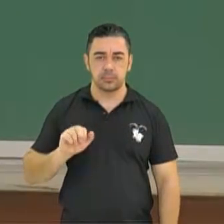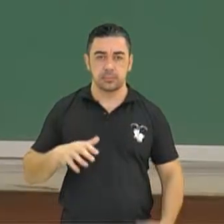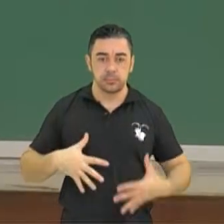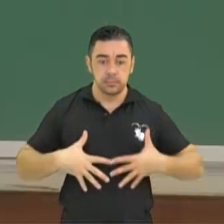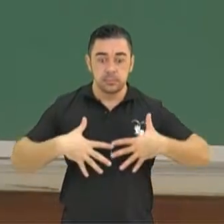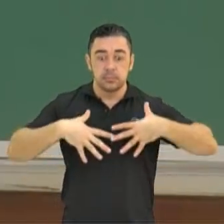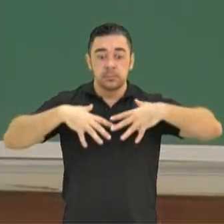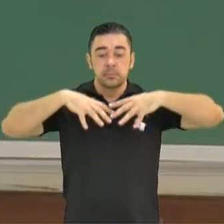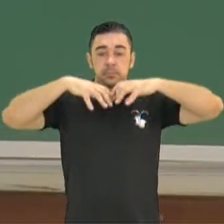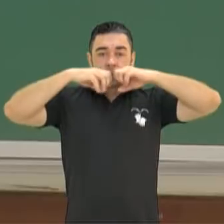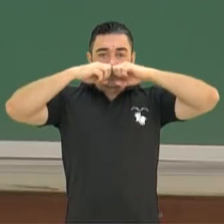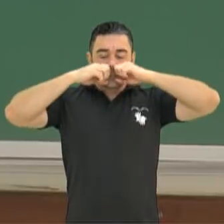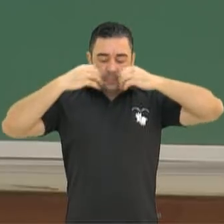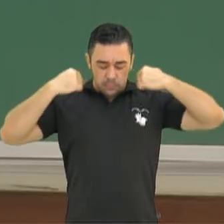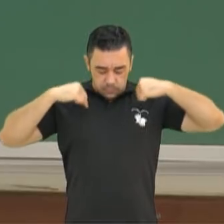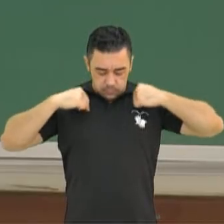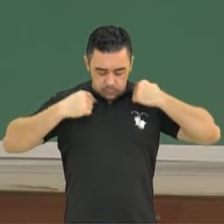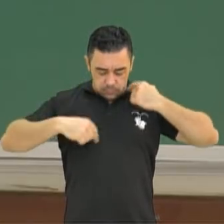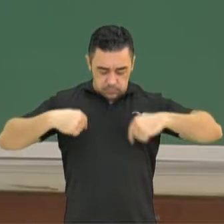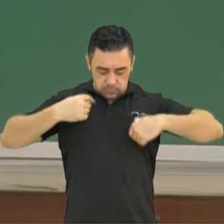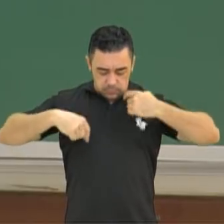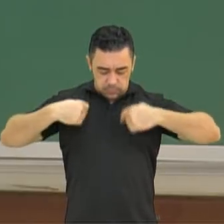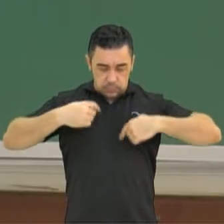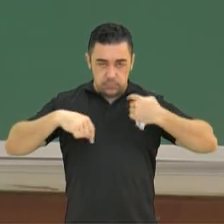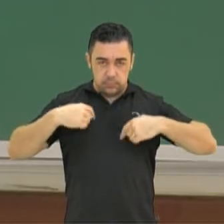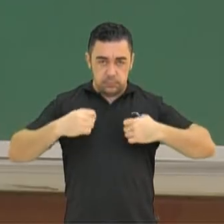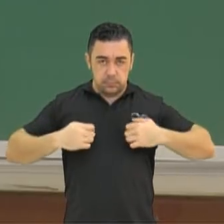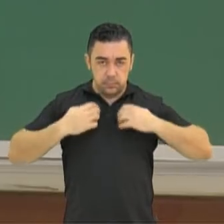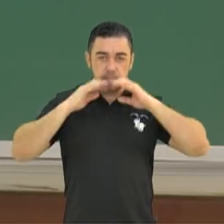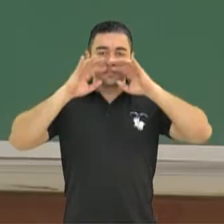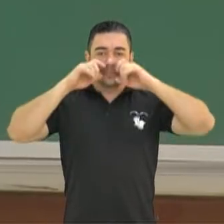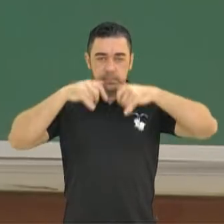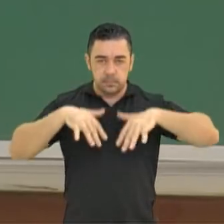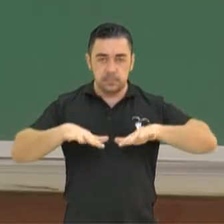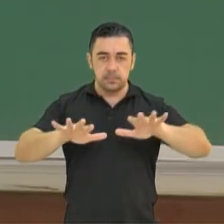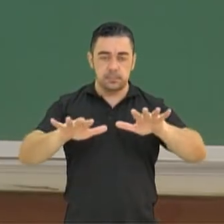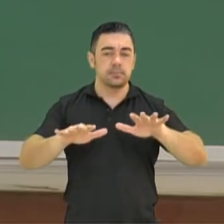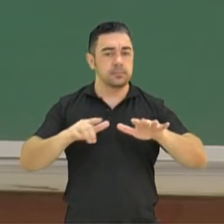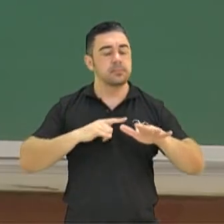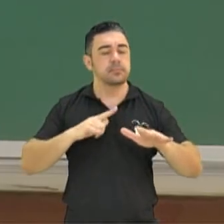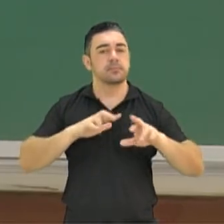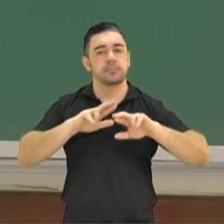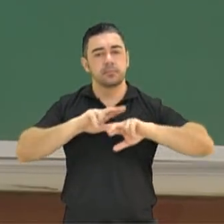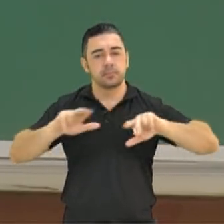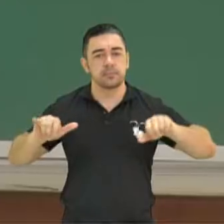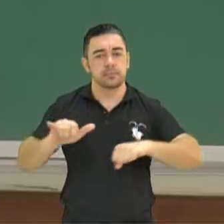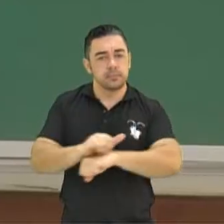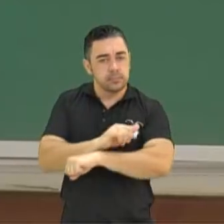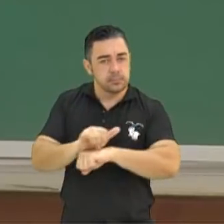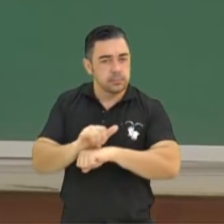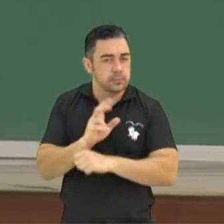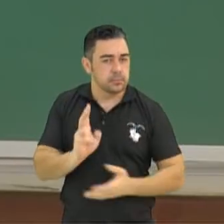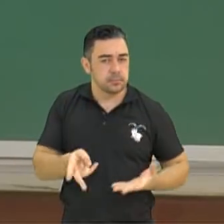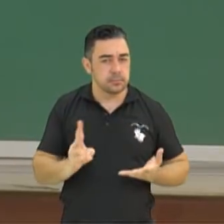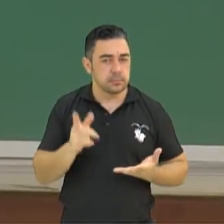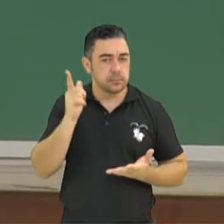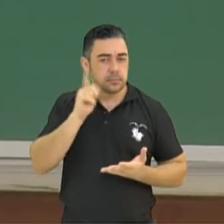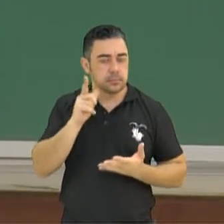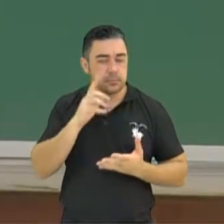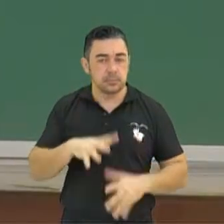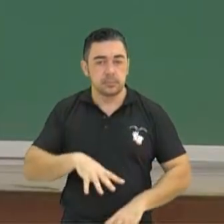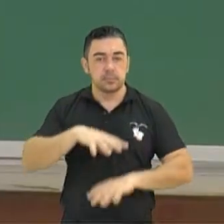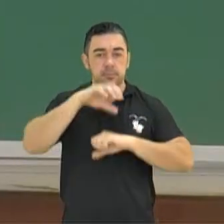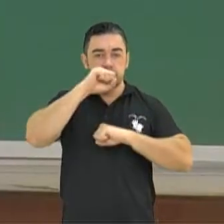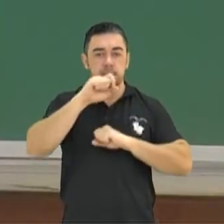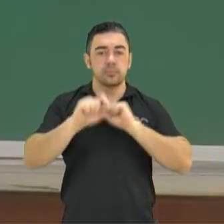você consegue então fazer a troca lá dentro do seu pulmão. Tá? Então, são diferentes estratégias para a mesma coisa, para conseguir colocar o